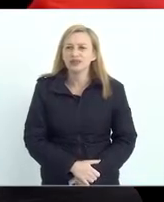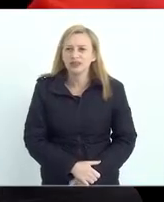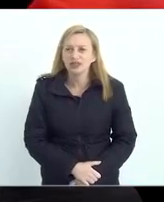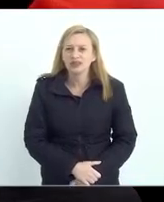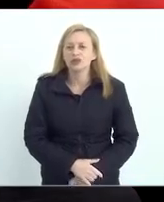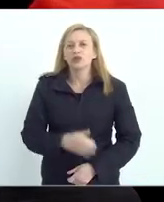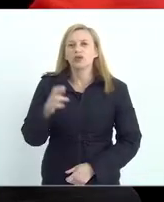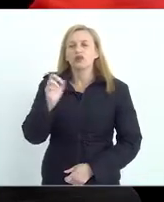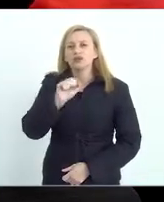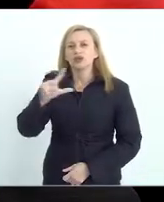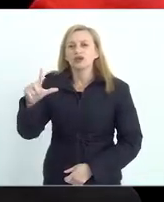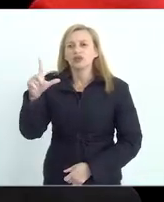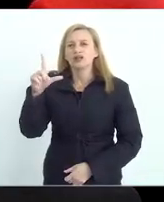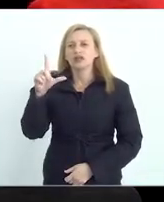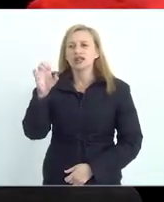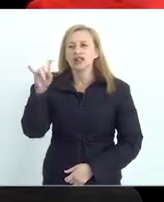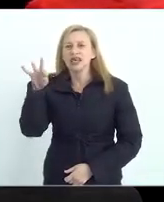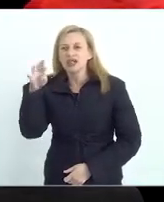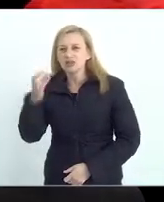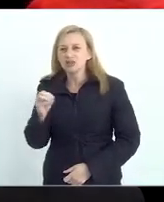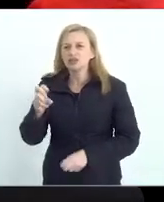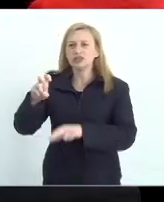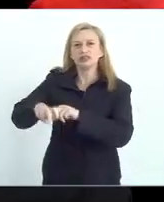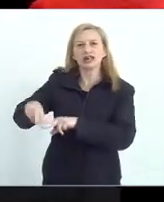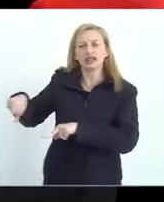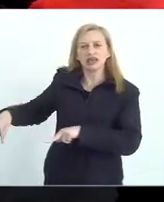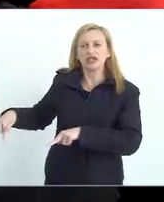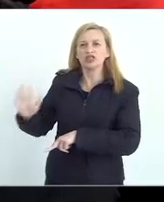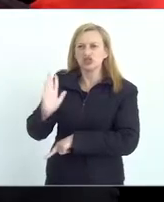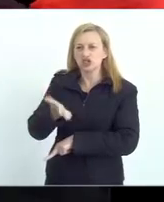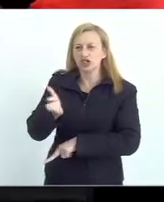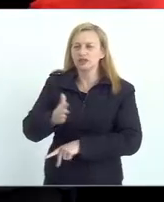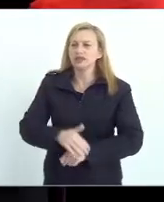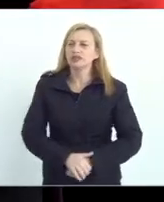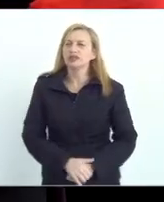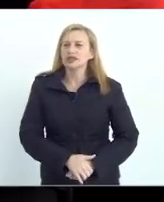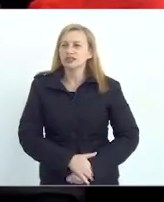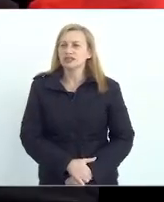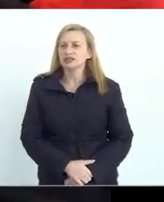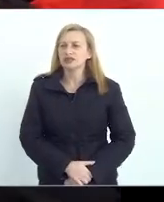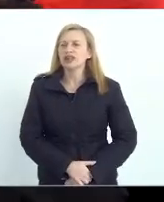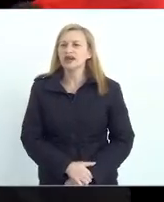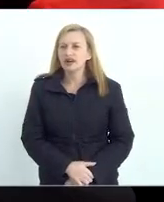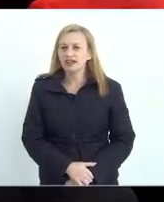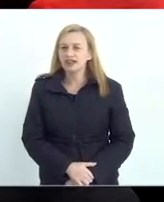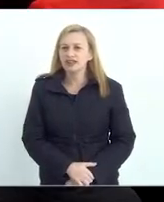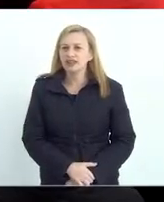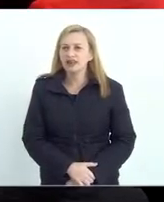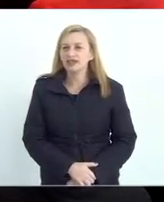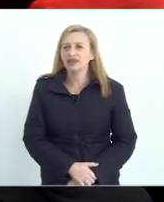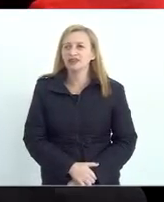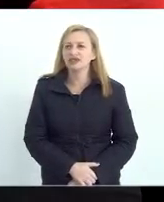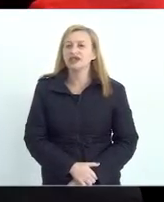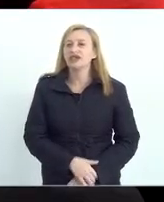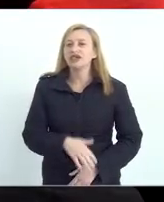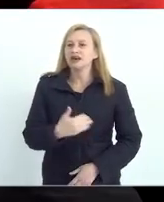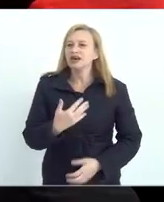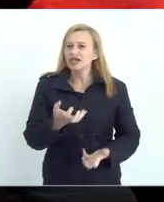Prisma Seu e do coronel Leandro para poder sentar ali ele já ele já coloca quero chamar